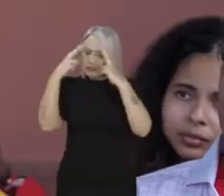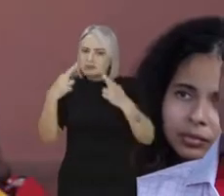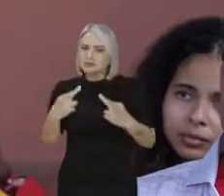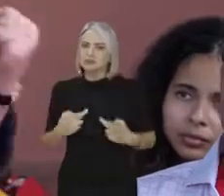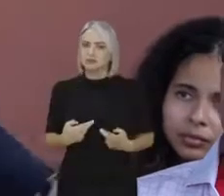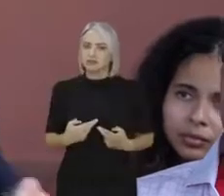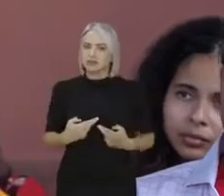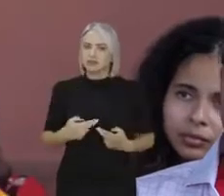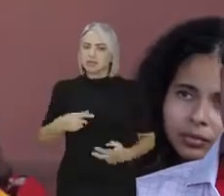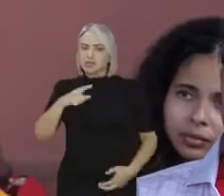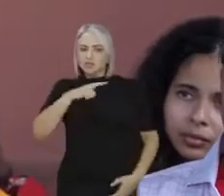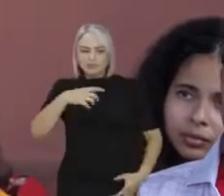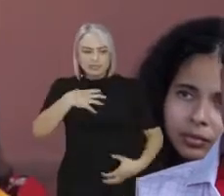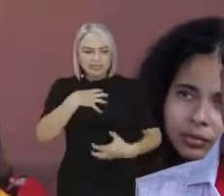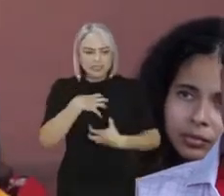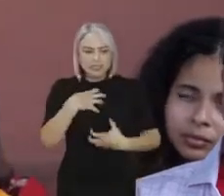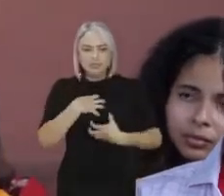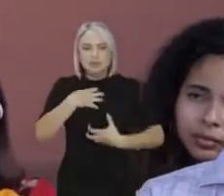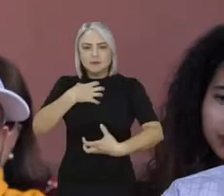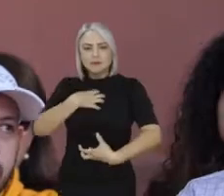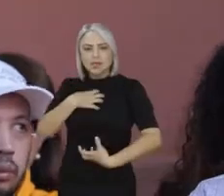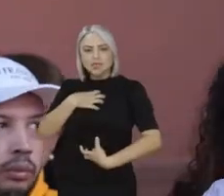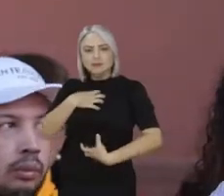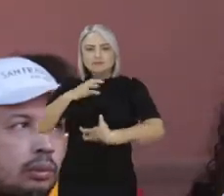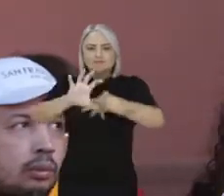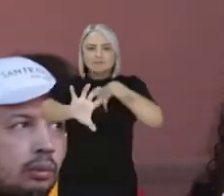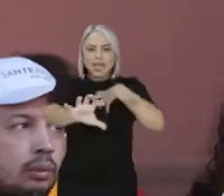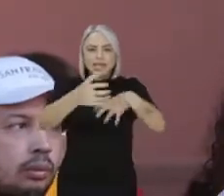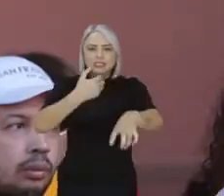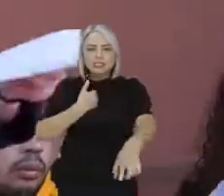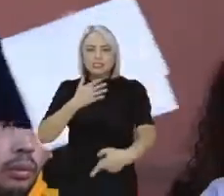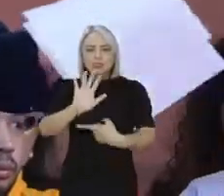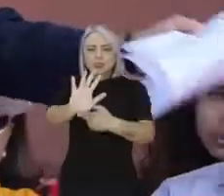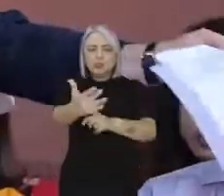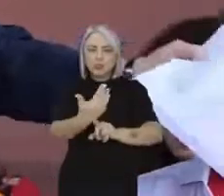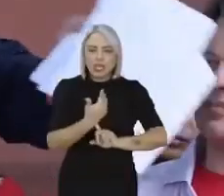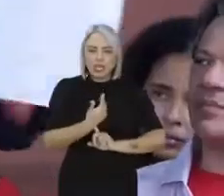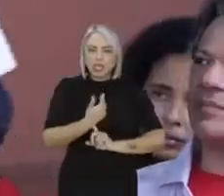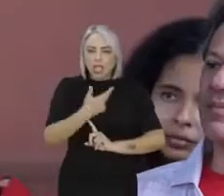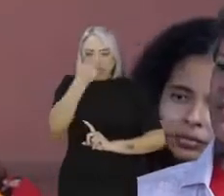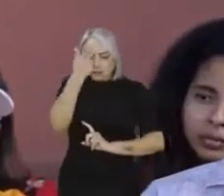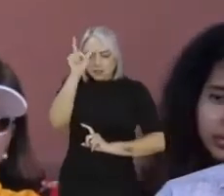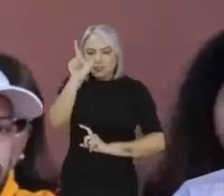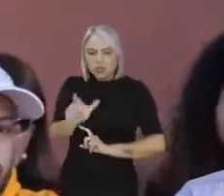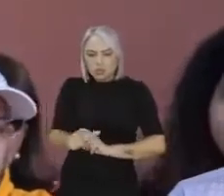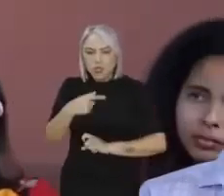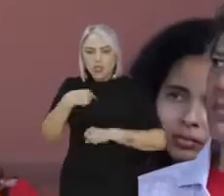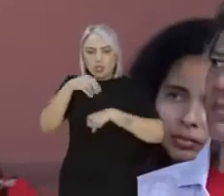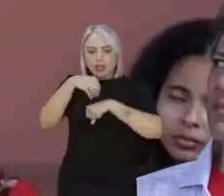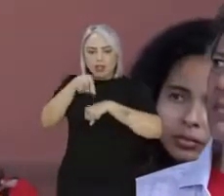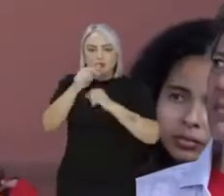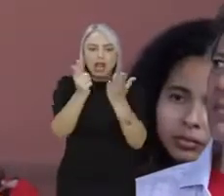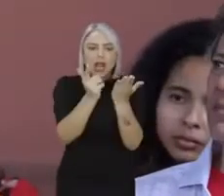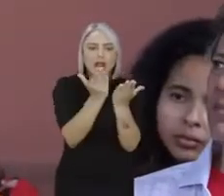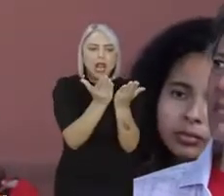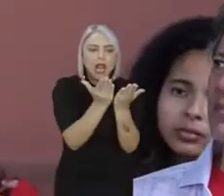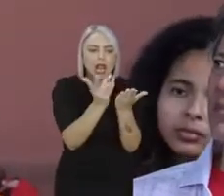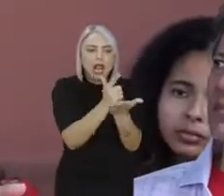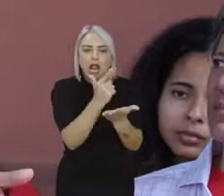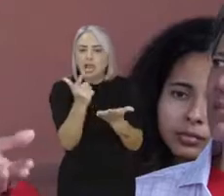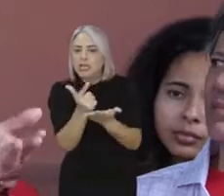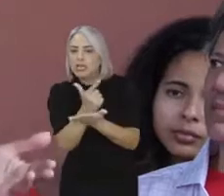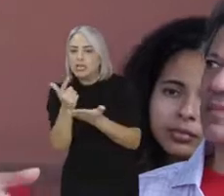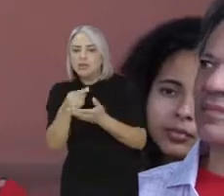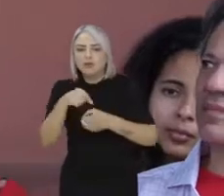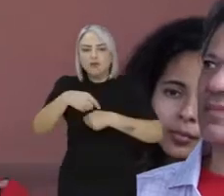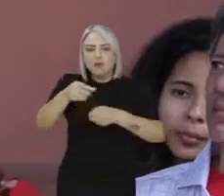de solidariedade, que se dispusesse a distribuir livros e não distribuir armas,